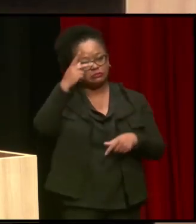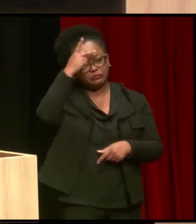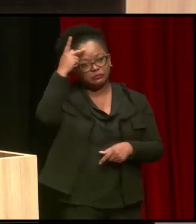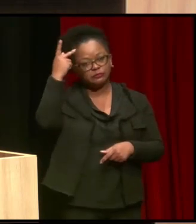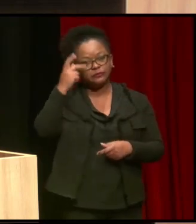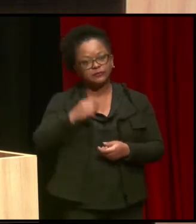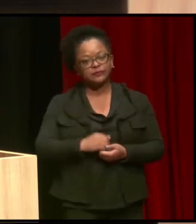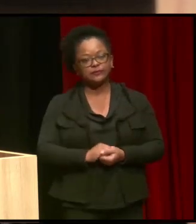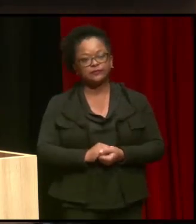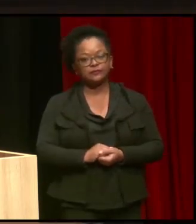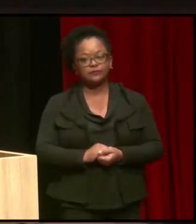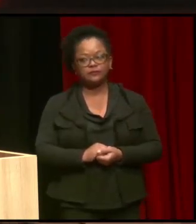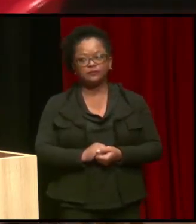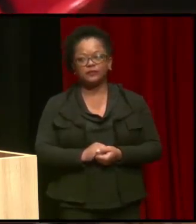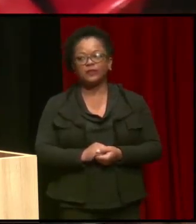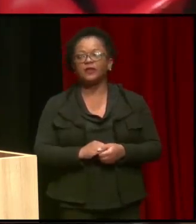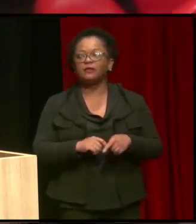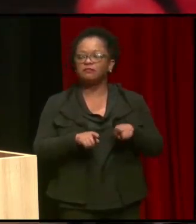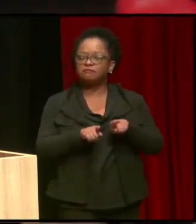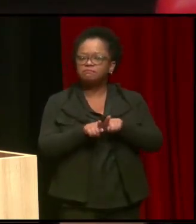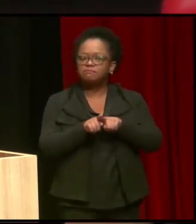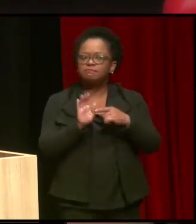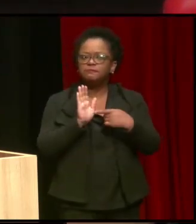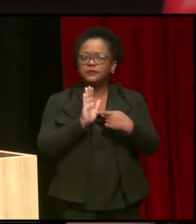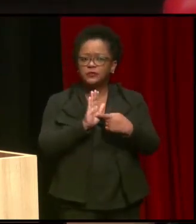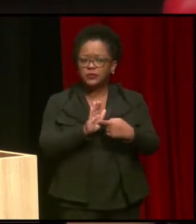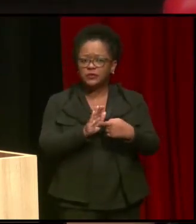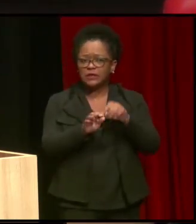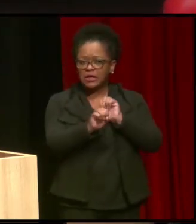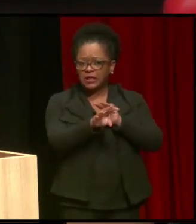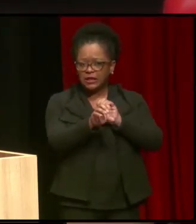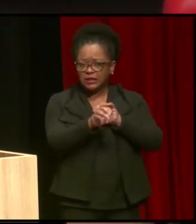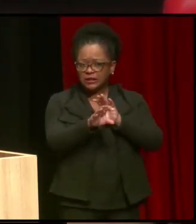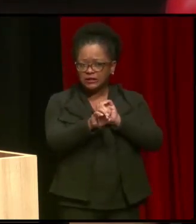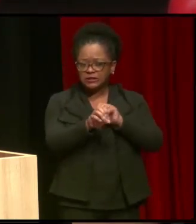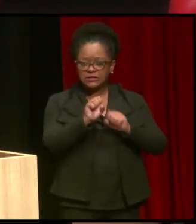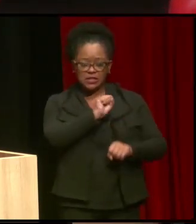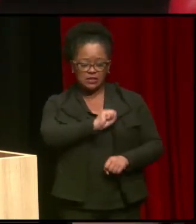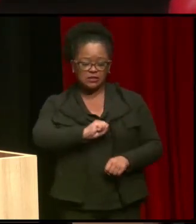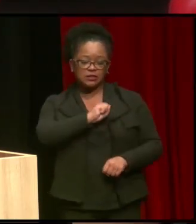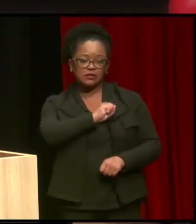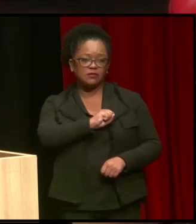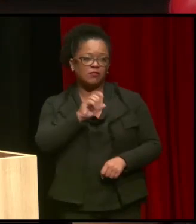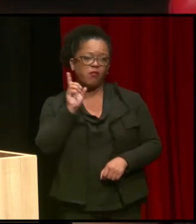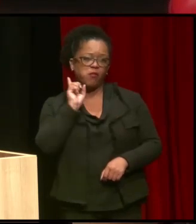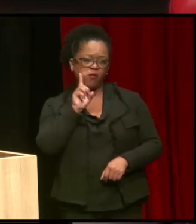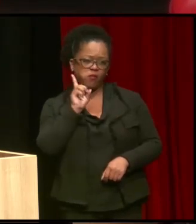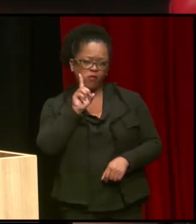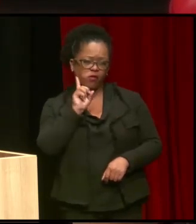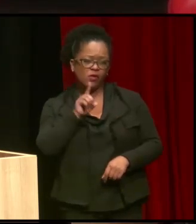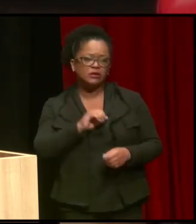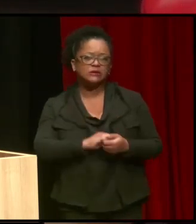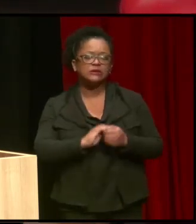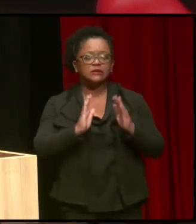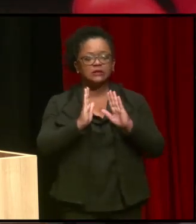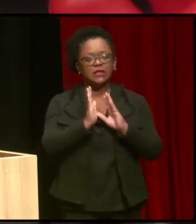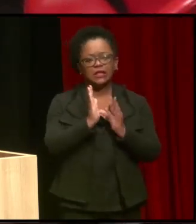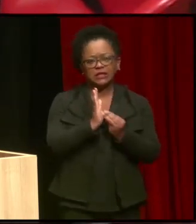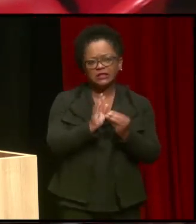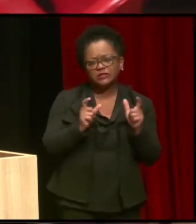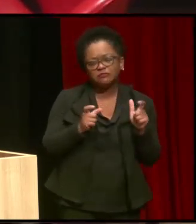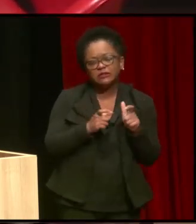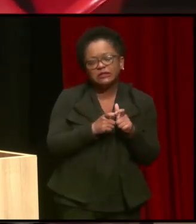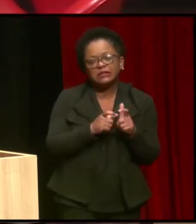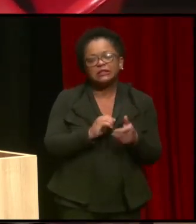Eu sou professor de missão no seminário dos Estados Unidos, e às vezes os alunos são mandados para uma igreja menor, pequena, e eles falam assim,